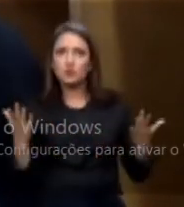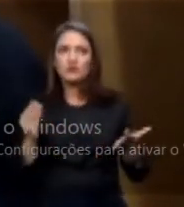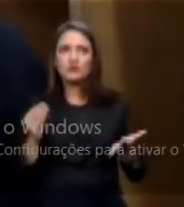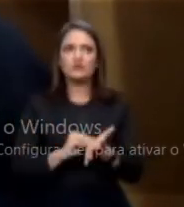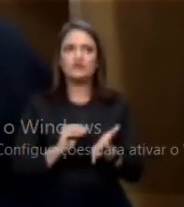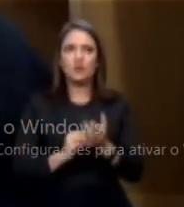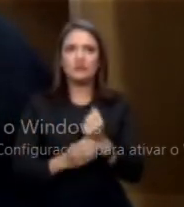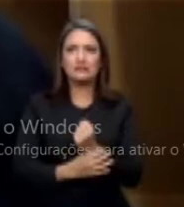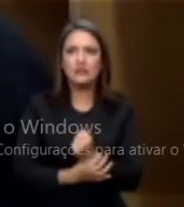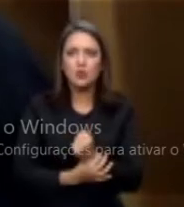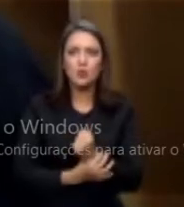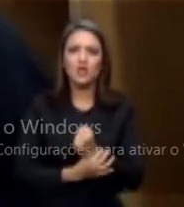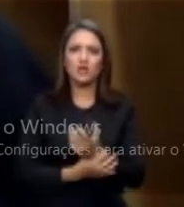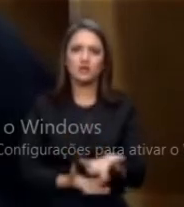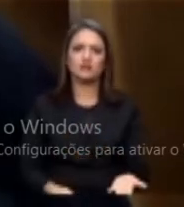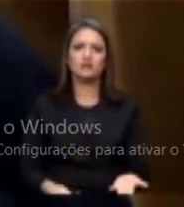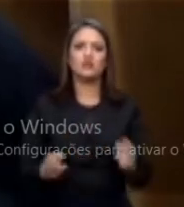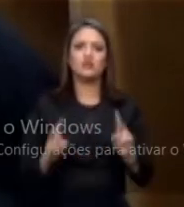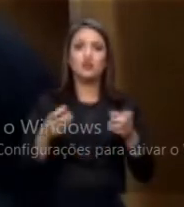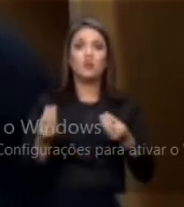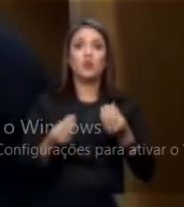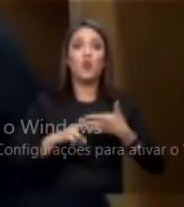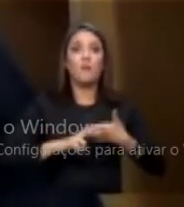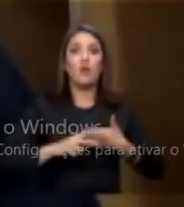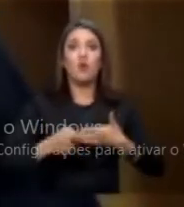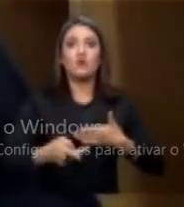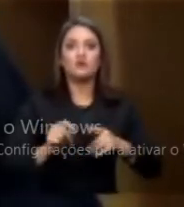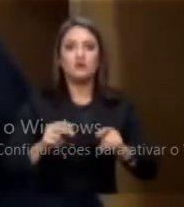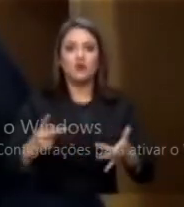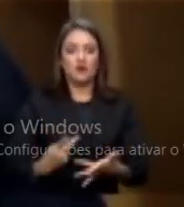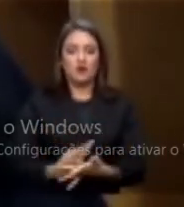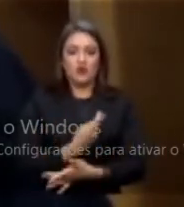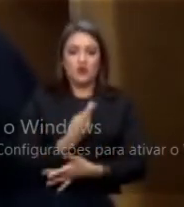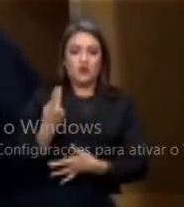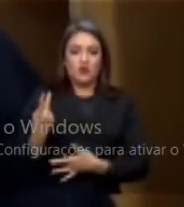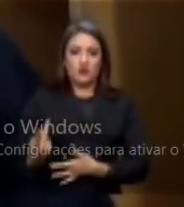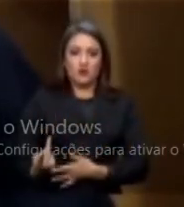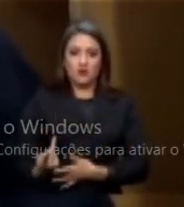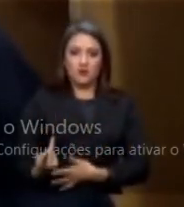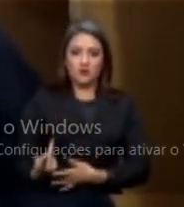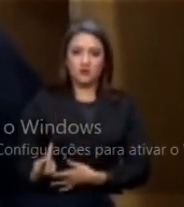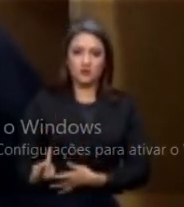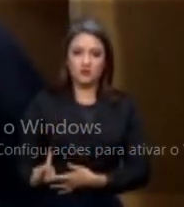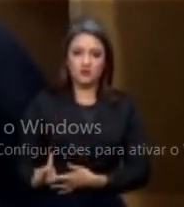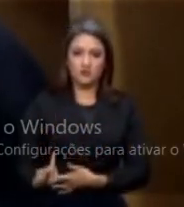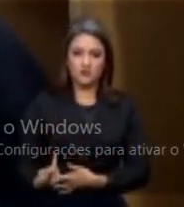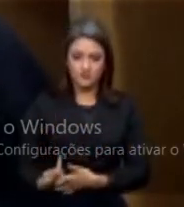alguma insegurança sobre as consequências dos agentes políticos que